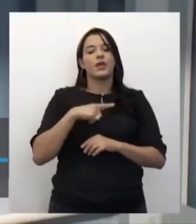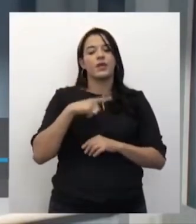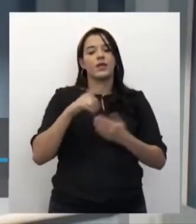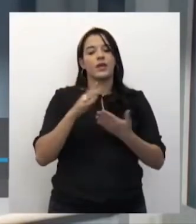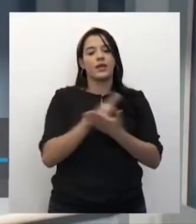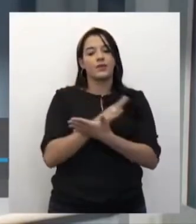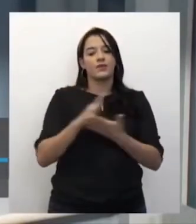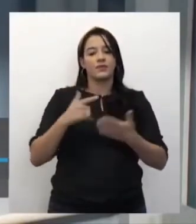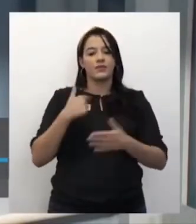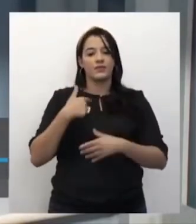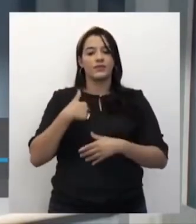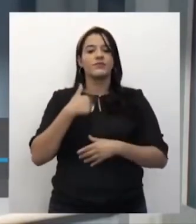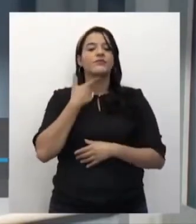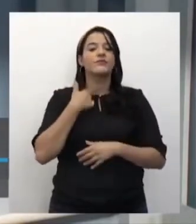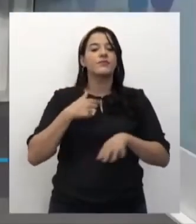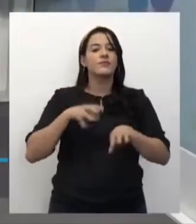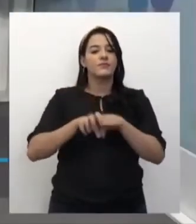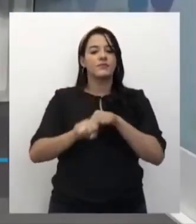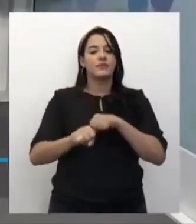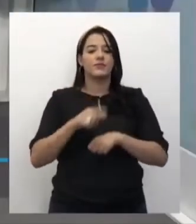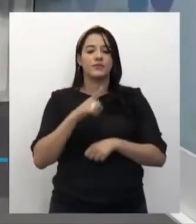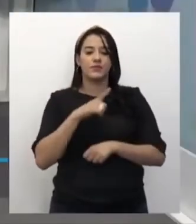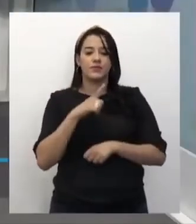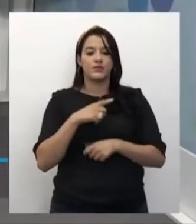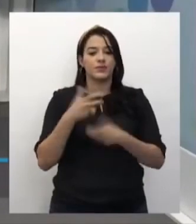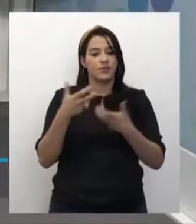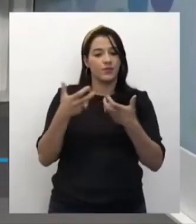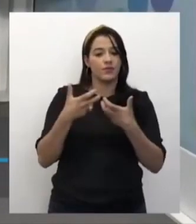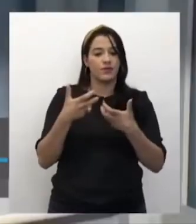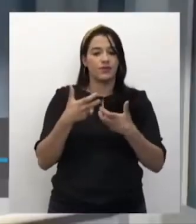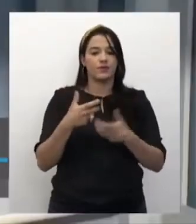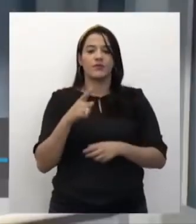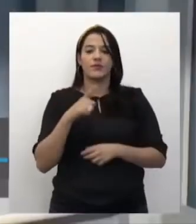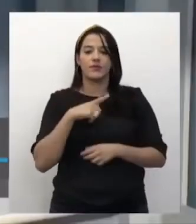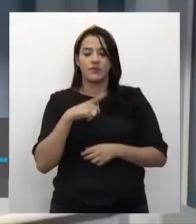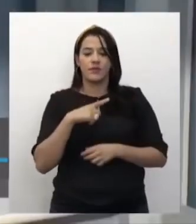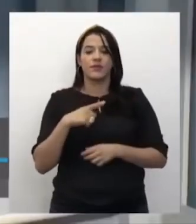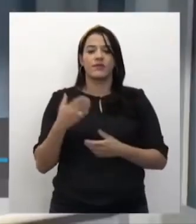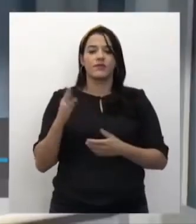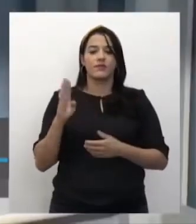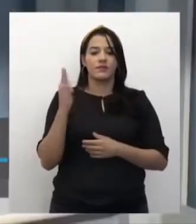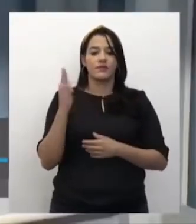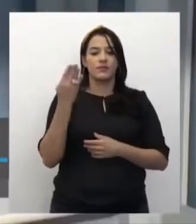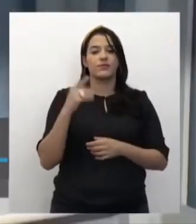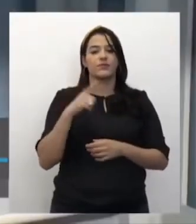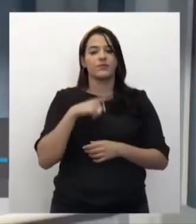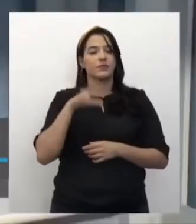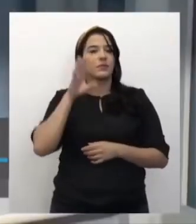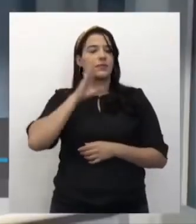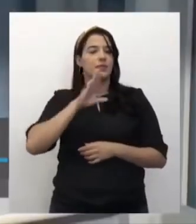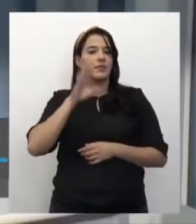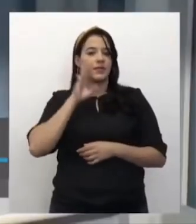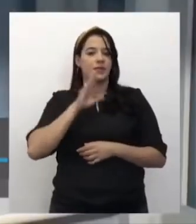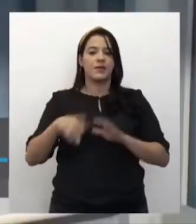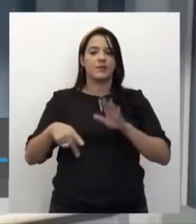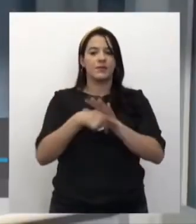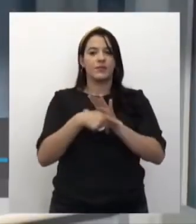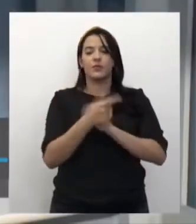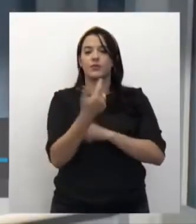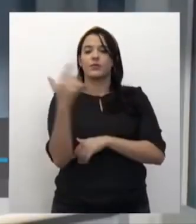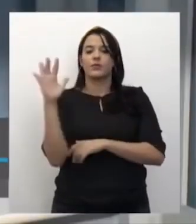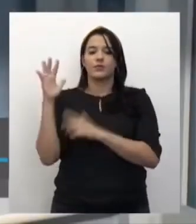das formações que eu tinha vontade de fazer também. E eu quero, né? Tenho vontade. Eu acho super legal também esse contato da